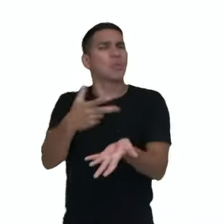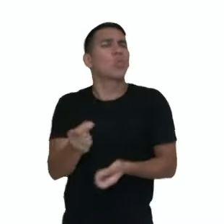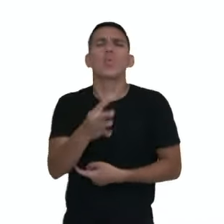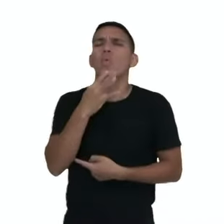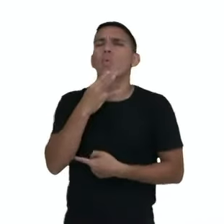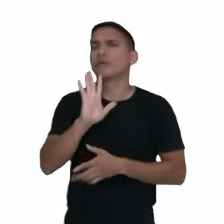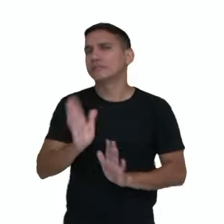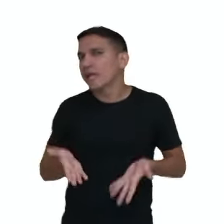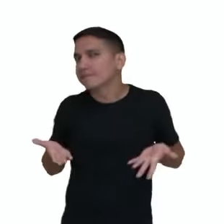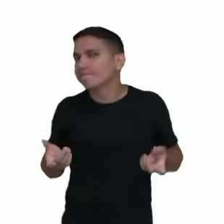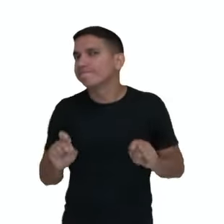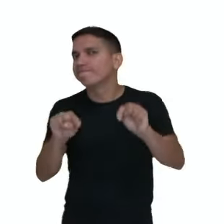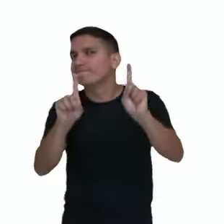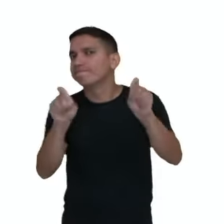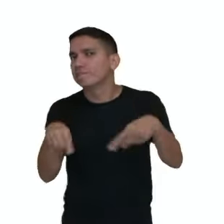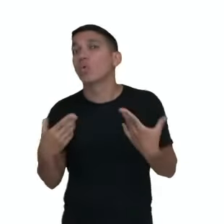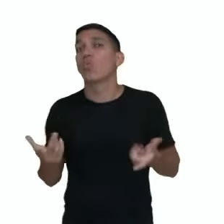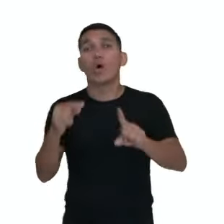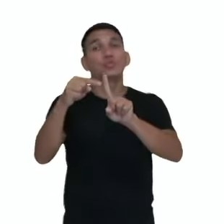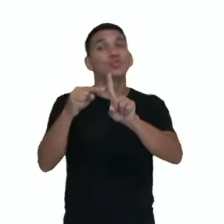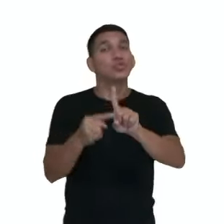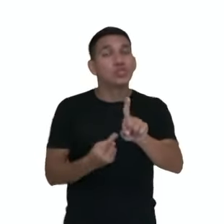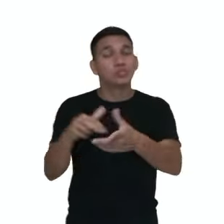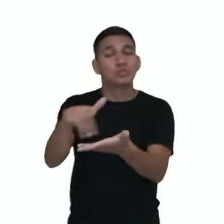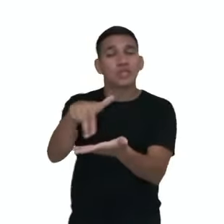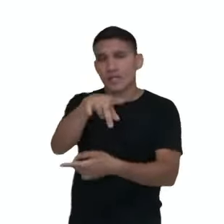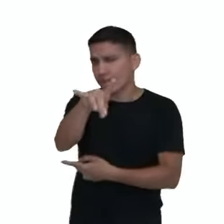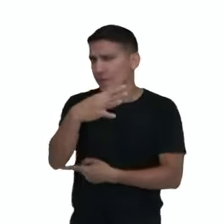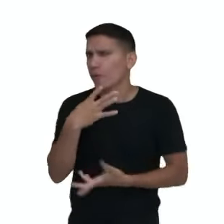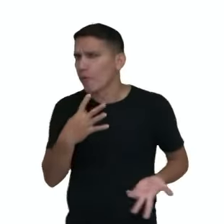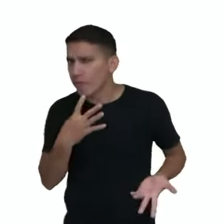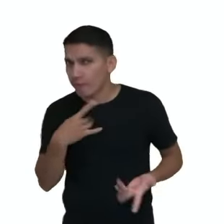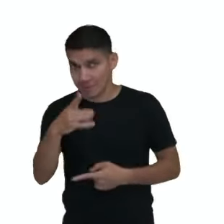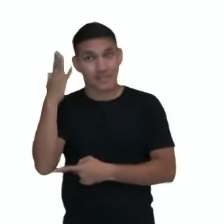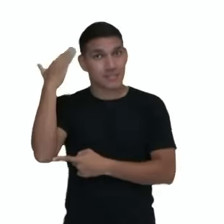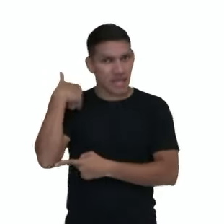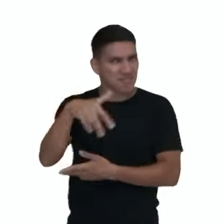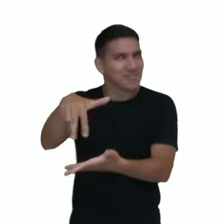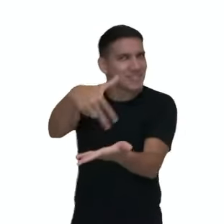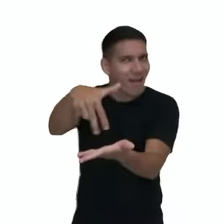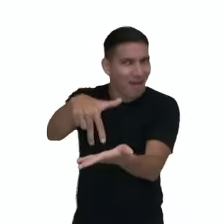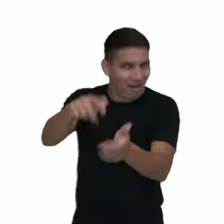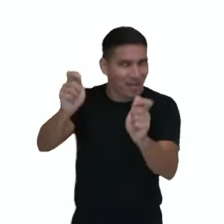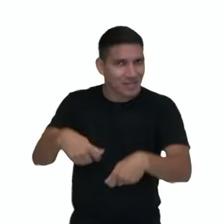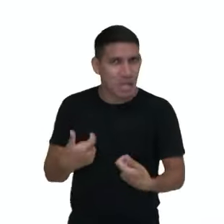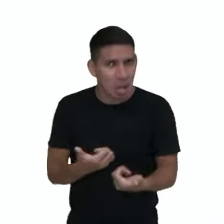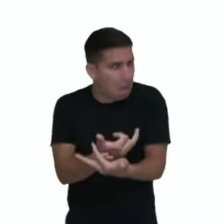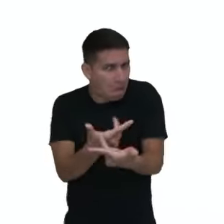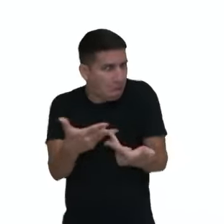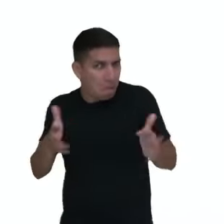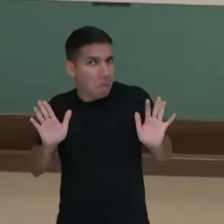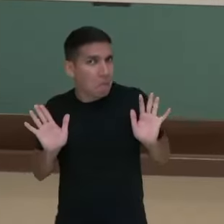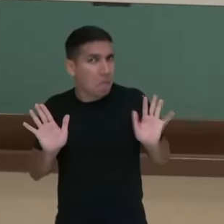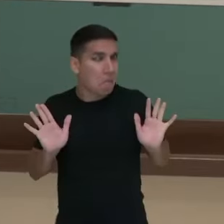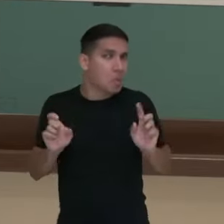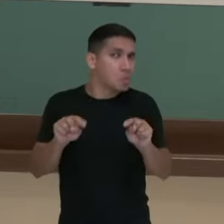conhece? Que tipos de dança você conhece? Você sabe dançar alguma coisa?